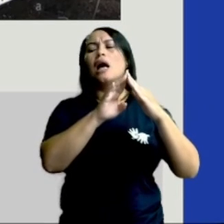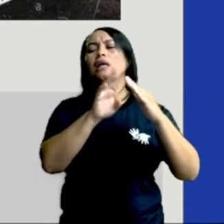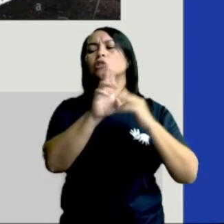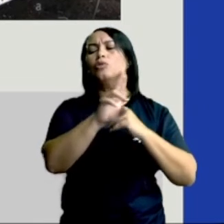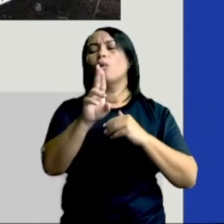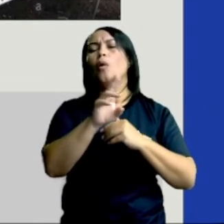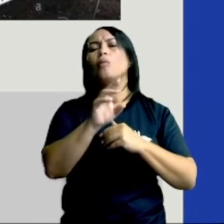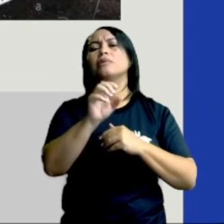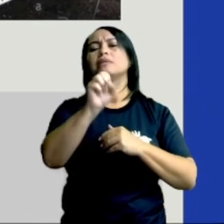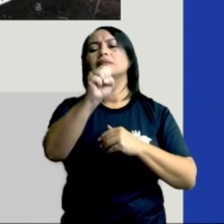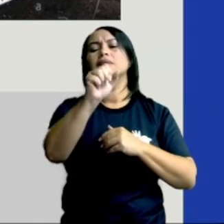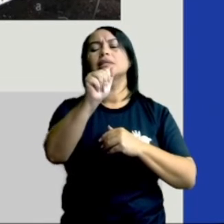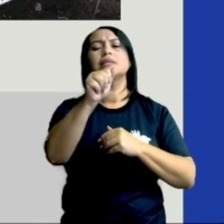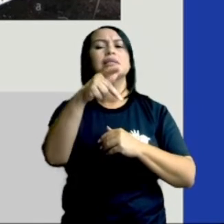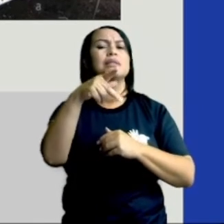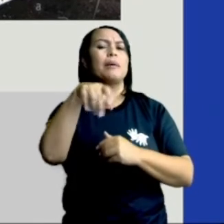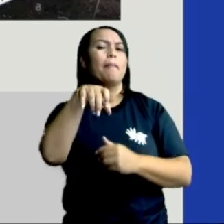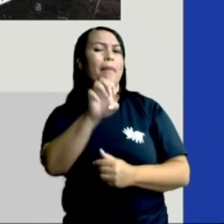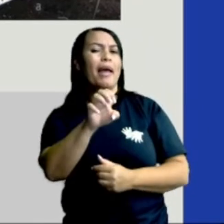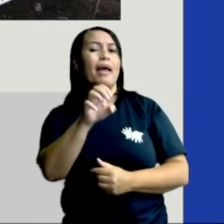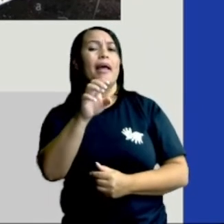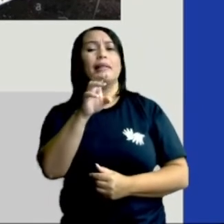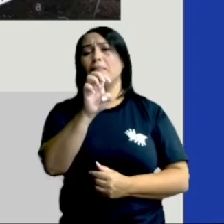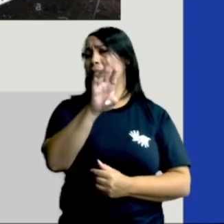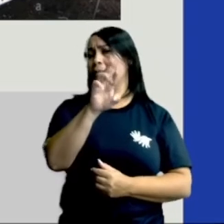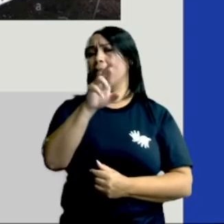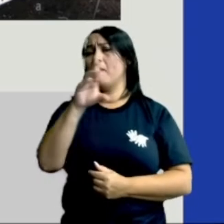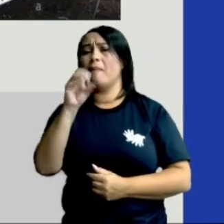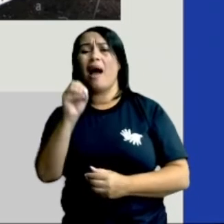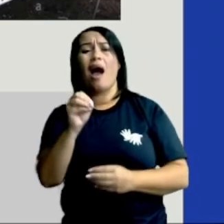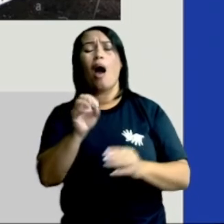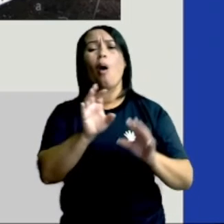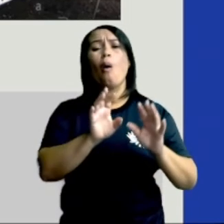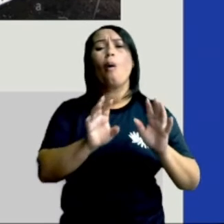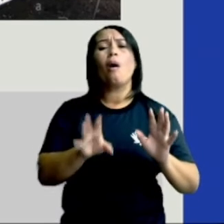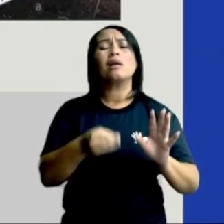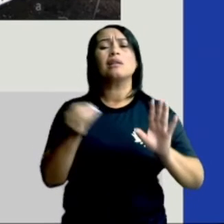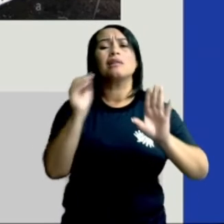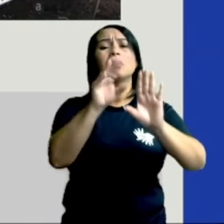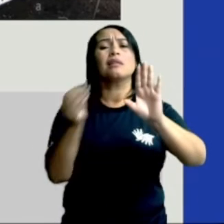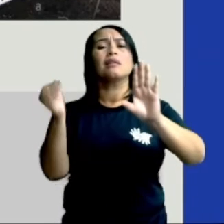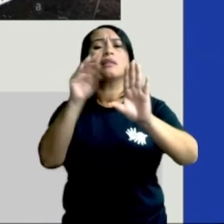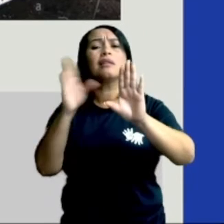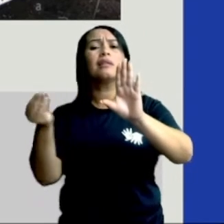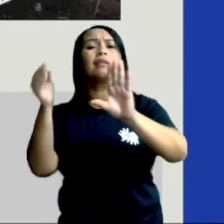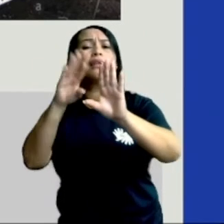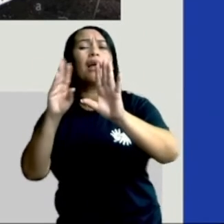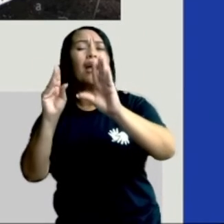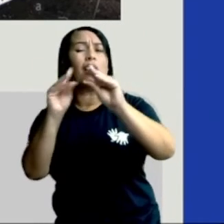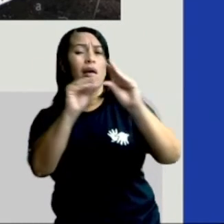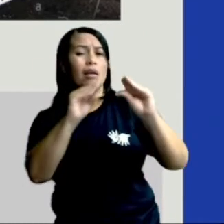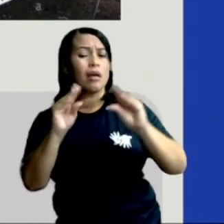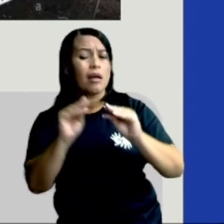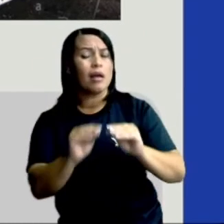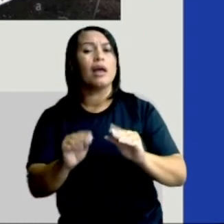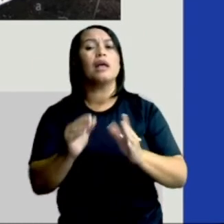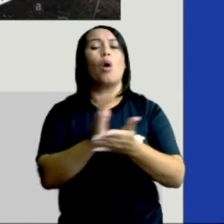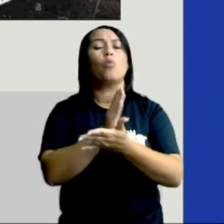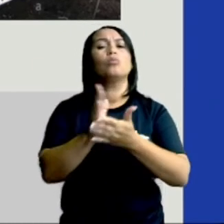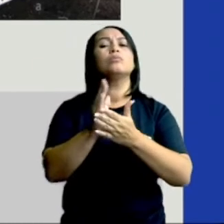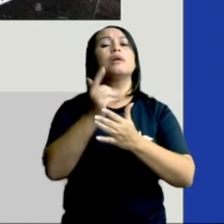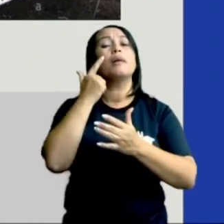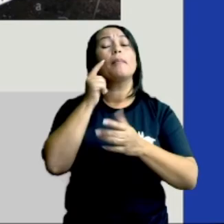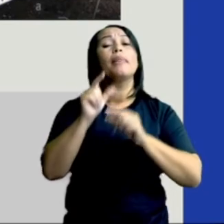de casas de sapê, de pau-pique, casas de barro, essas casas que são feitas de barro